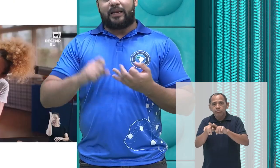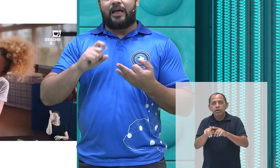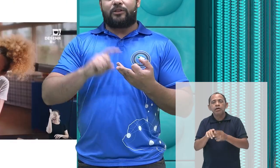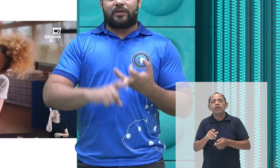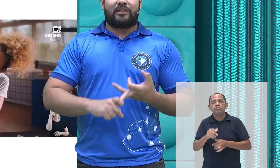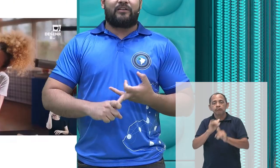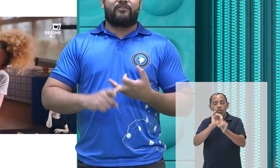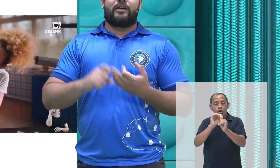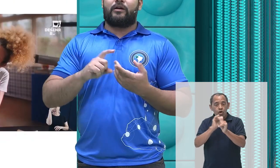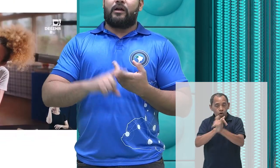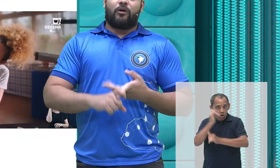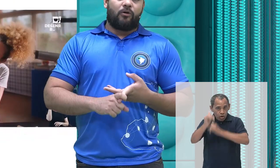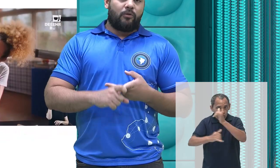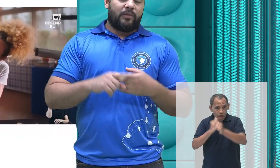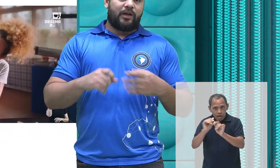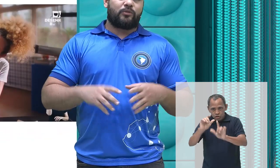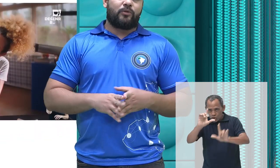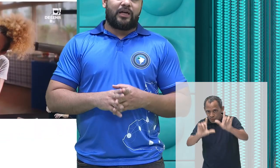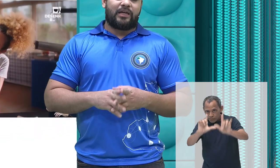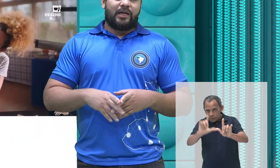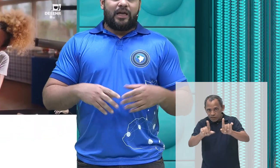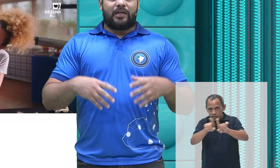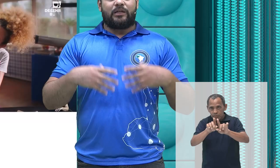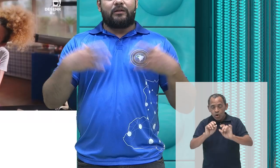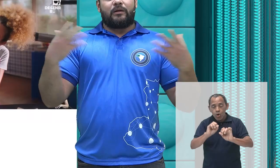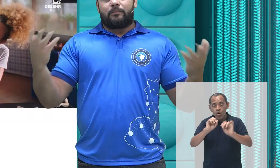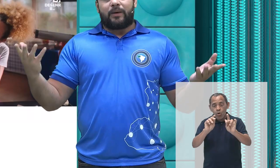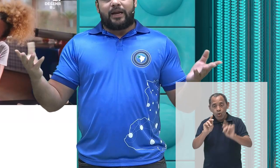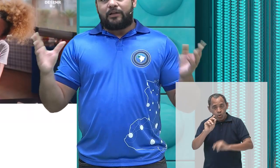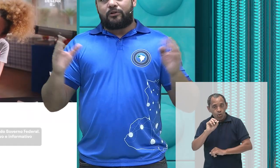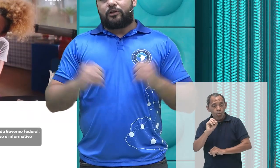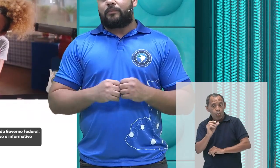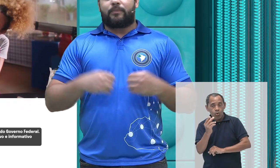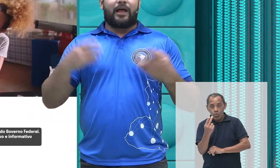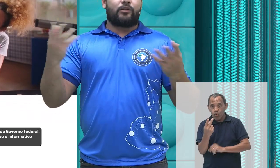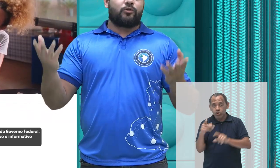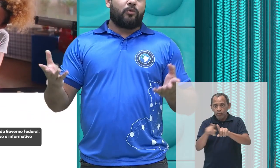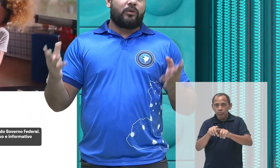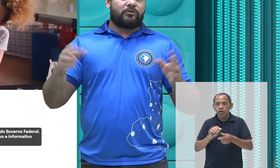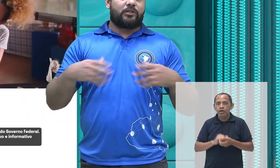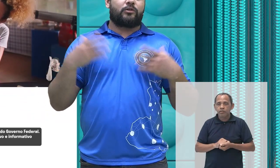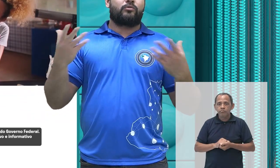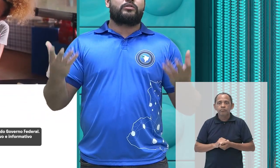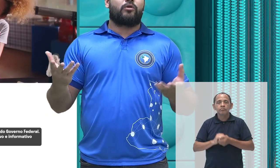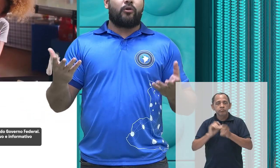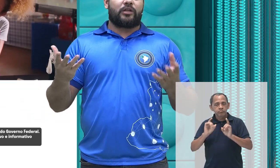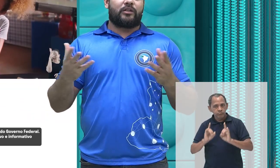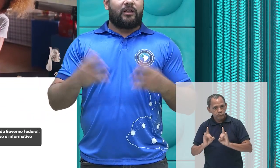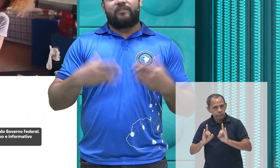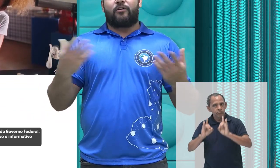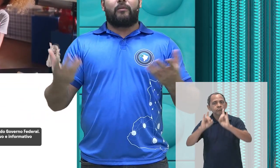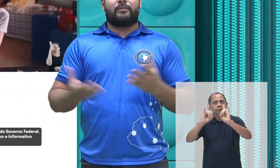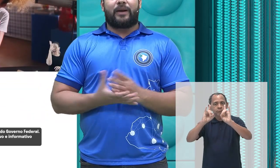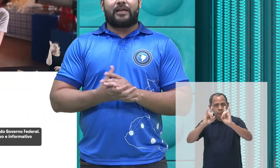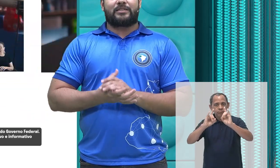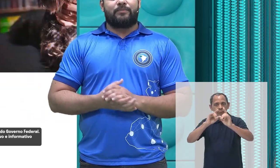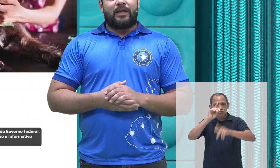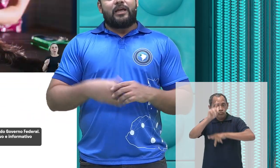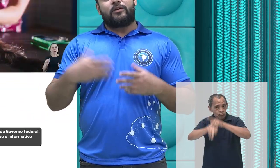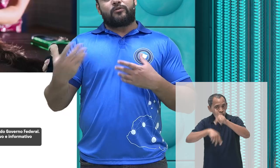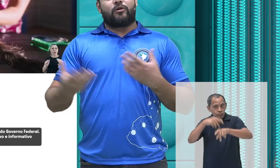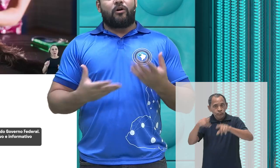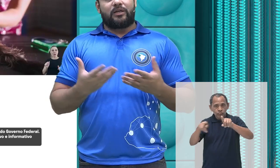na internet, na TV ou mesmo aí em paredes de prédios públicos, instituições, em forma